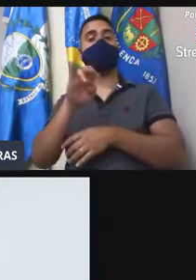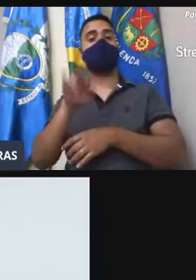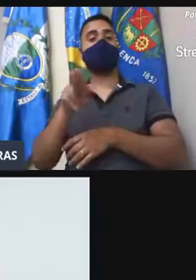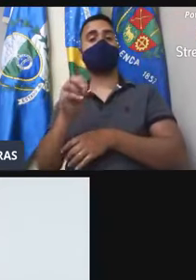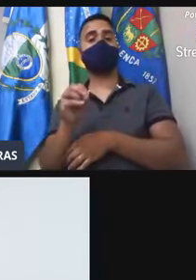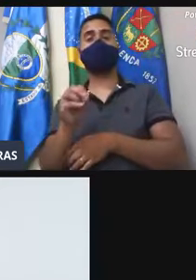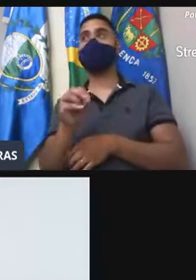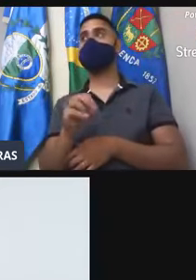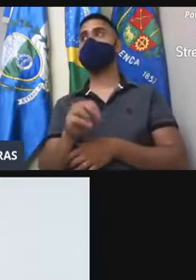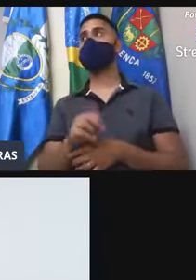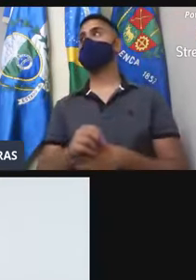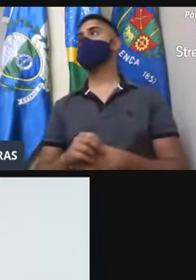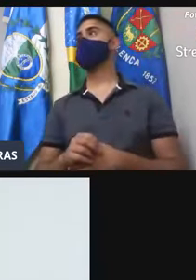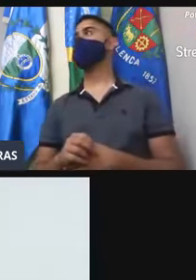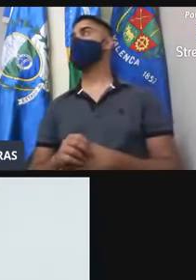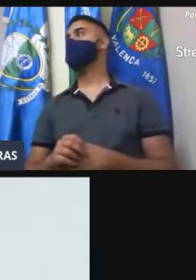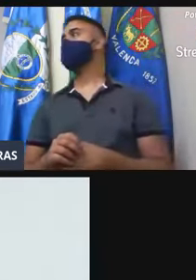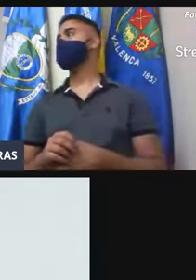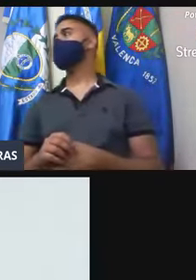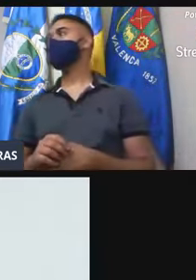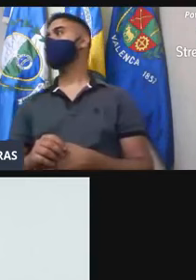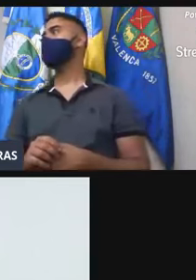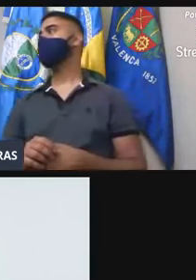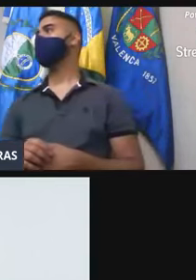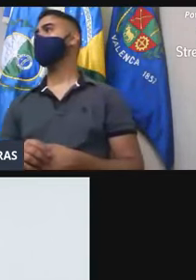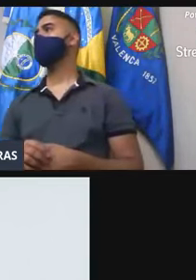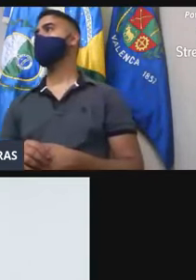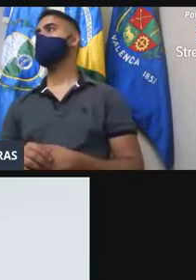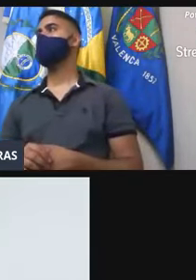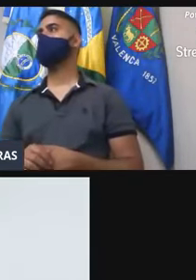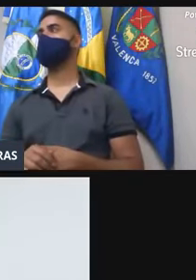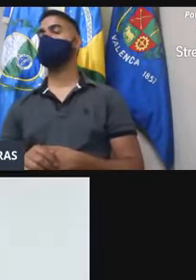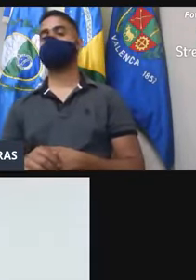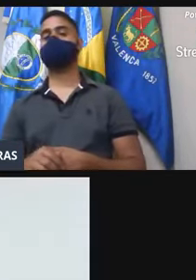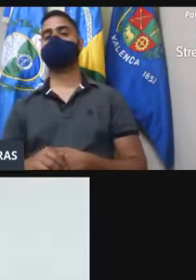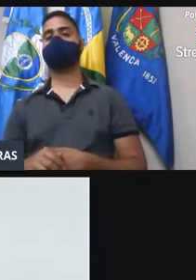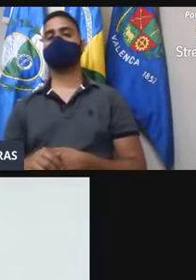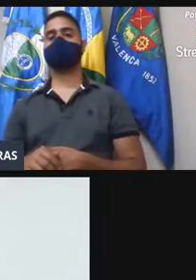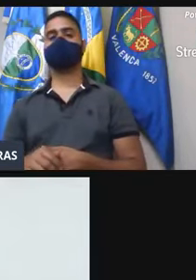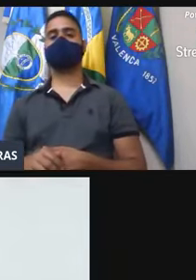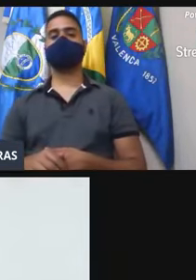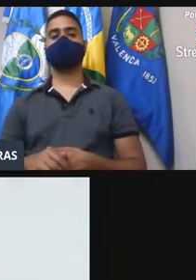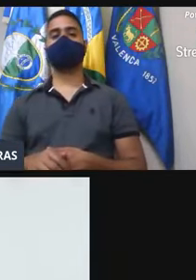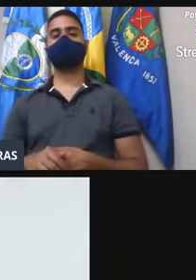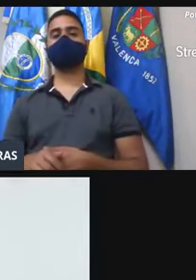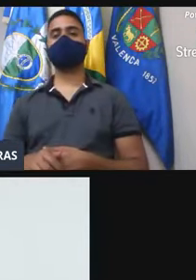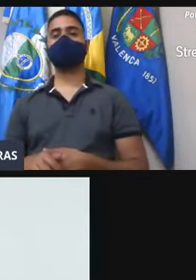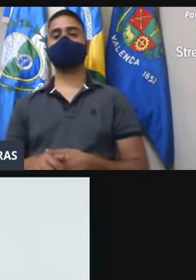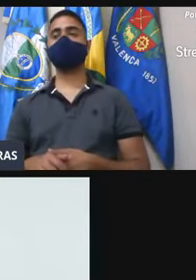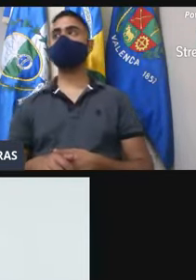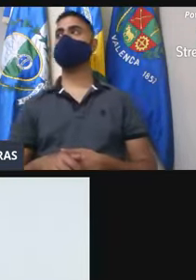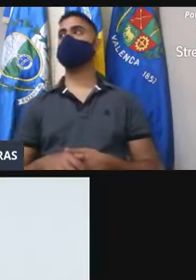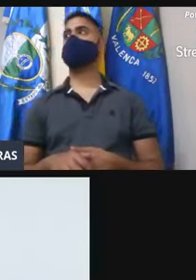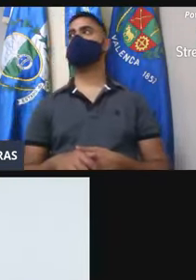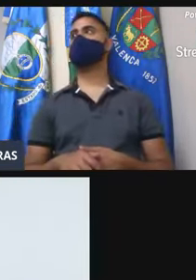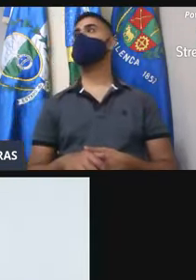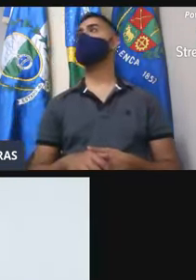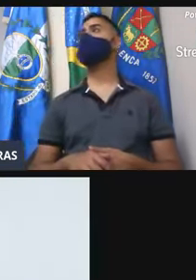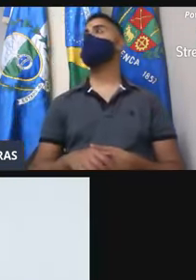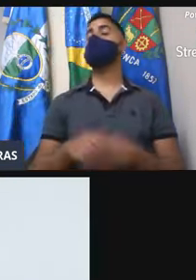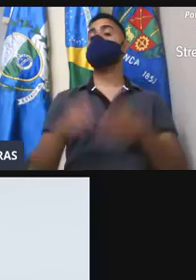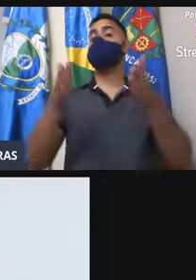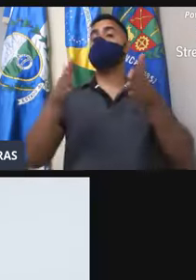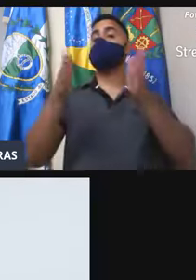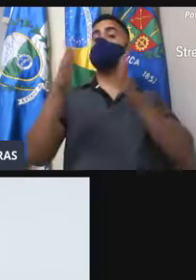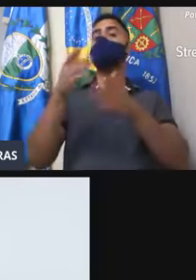semana, né? Então, e esse final de semana não vai ter mais, Marquinhos. Então, Vilarejo custeou a barreira,